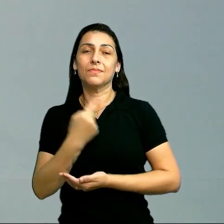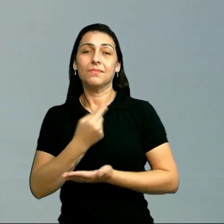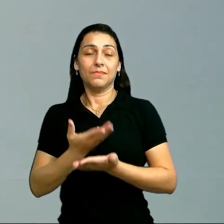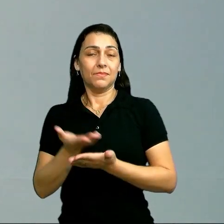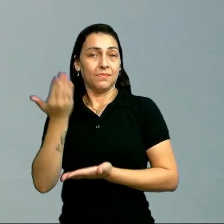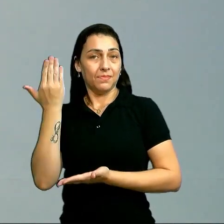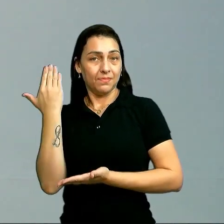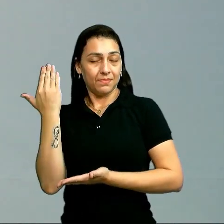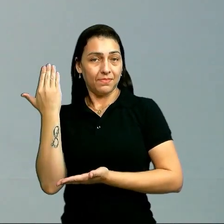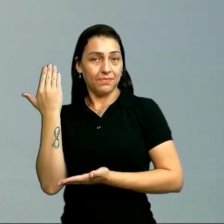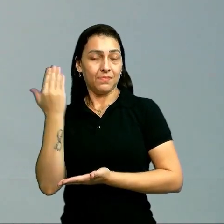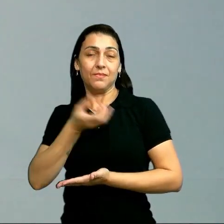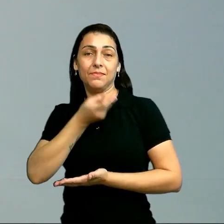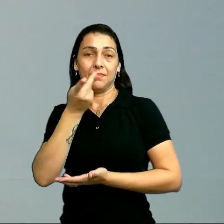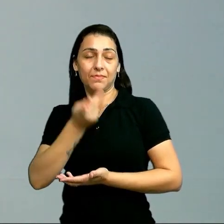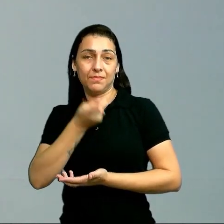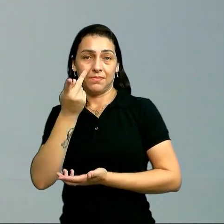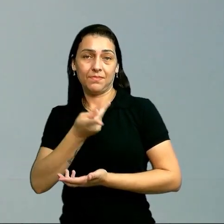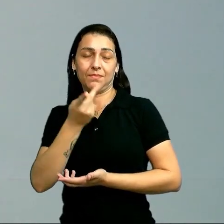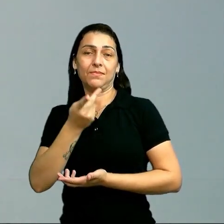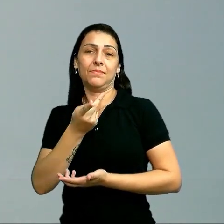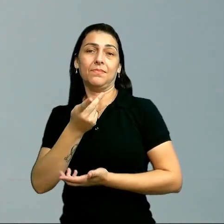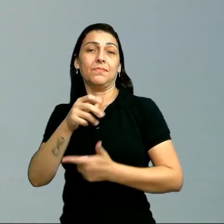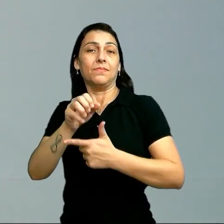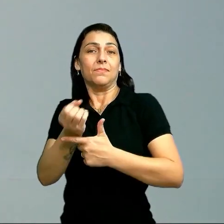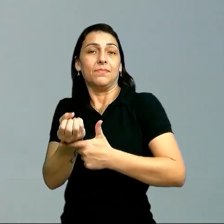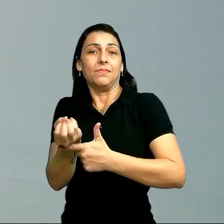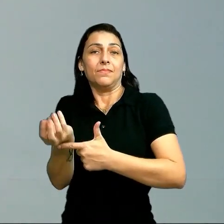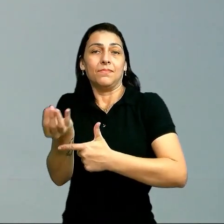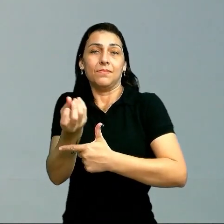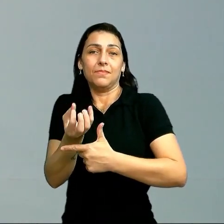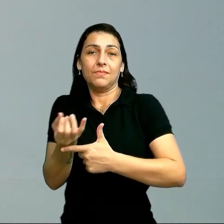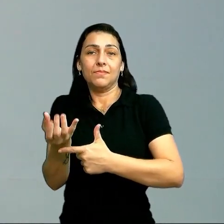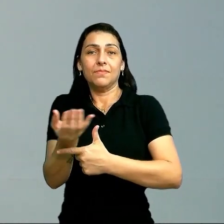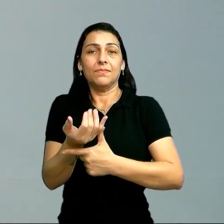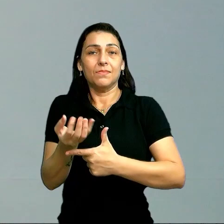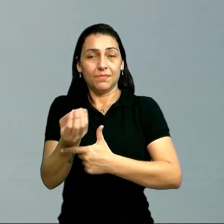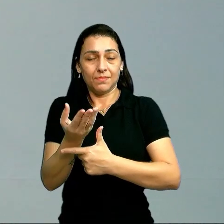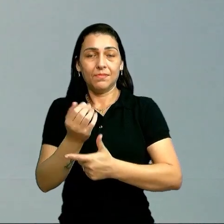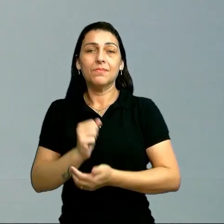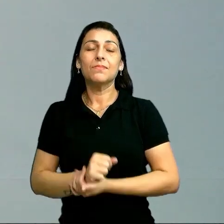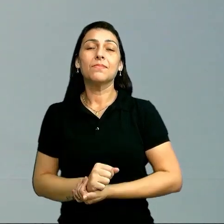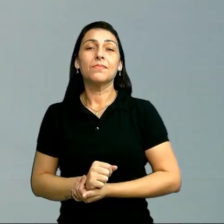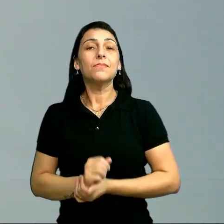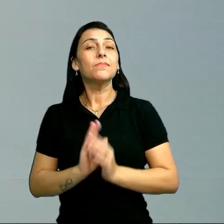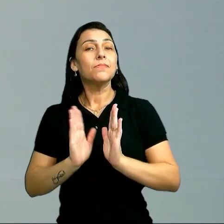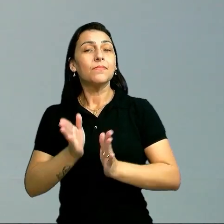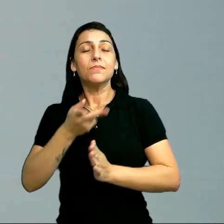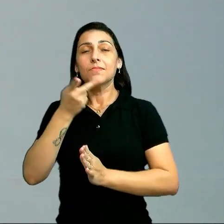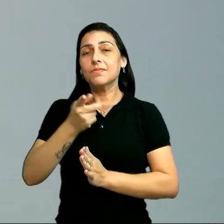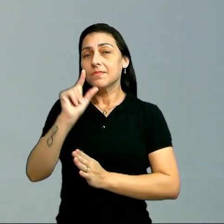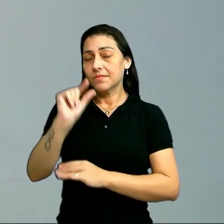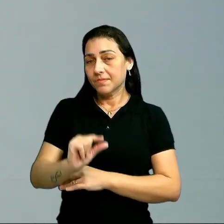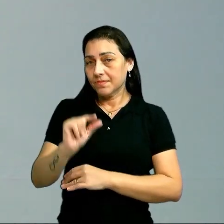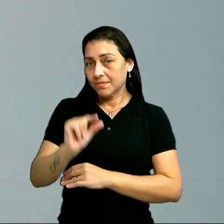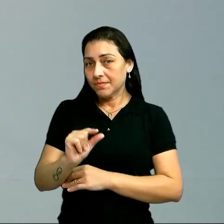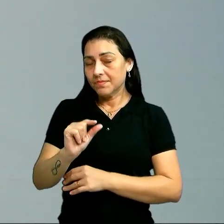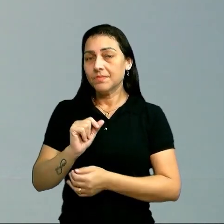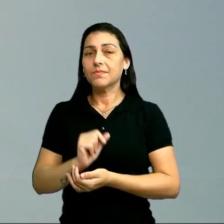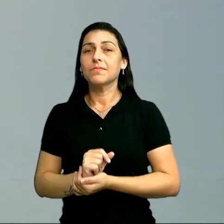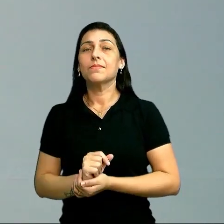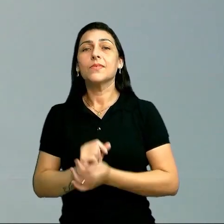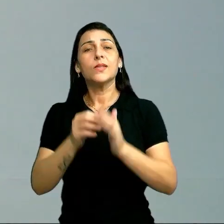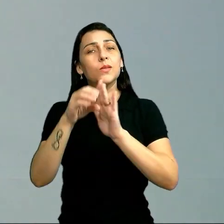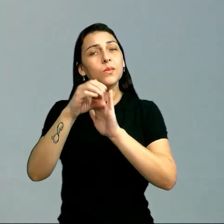aula anterior. Nós estamos falando de álgebra lineares, tudo bem? Como a gente falou um pouco